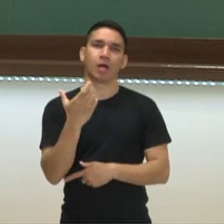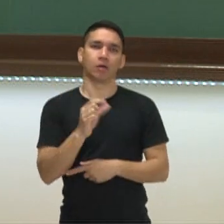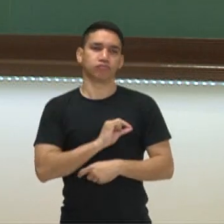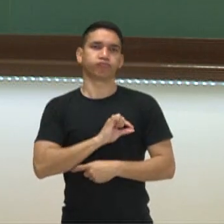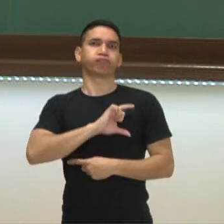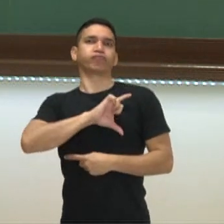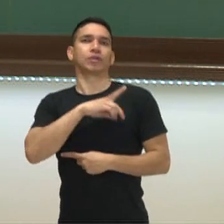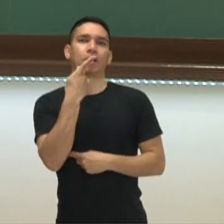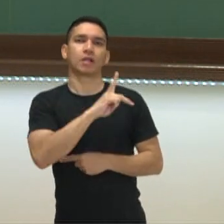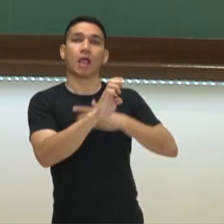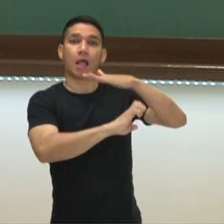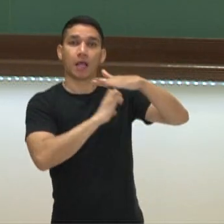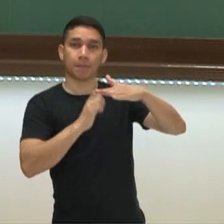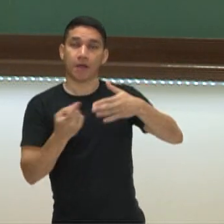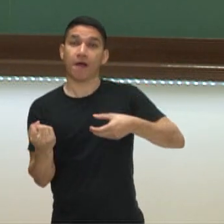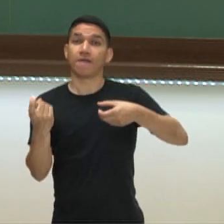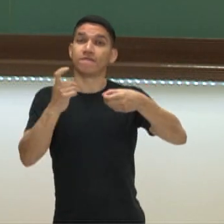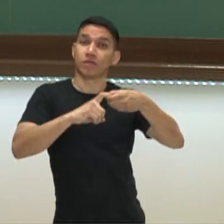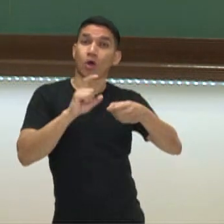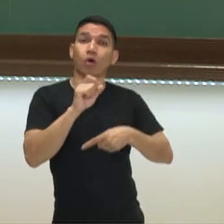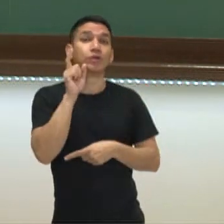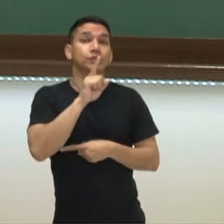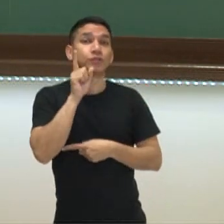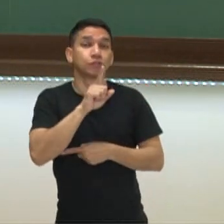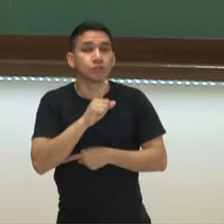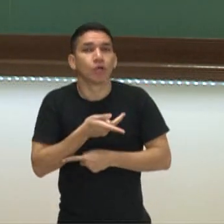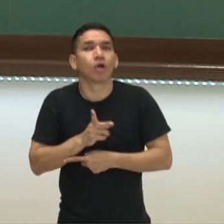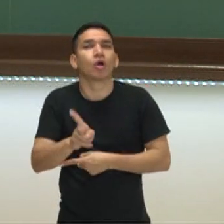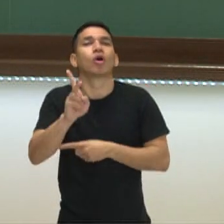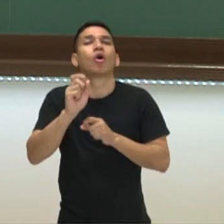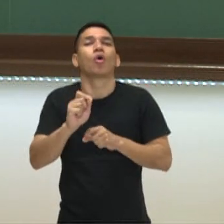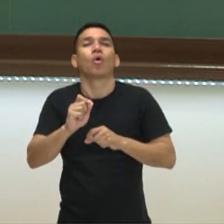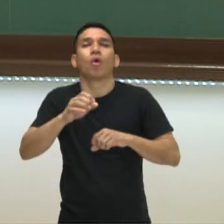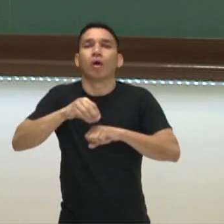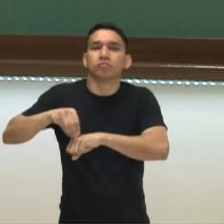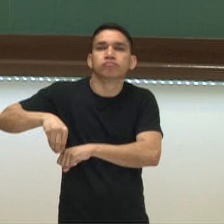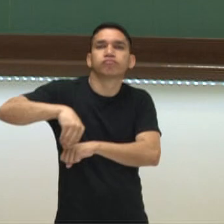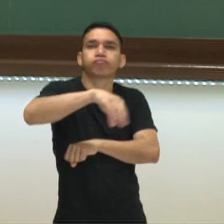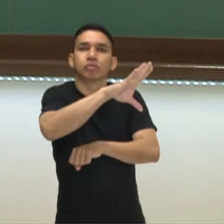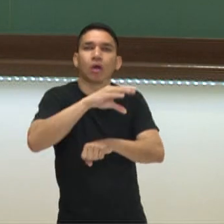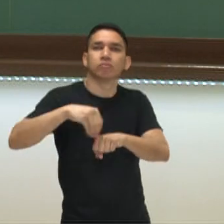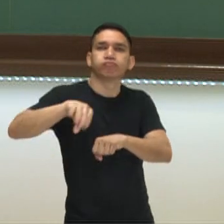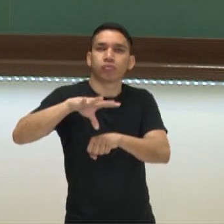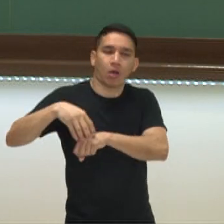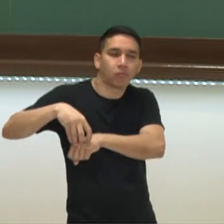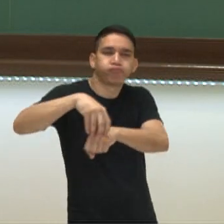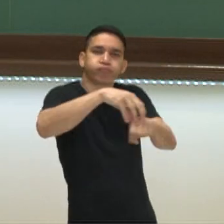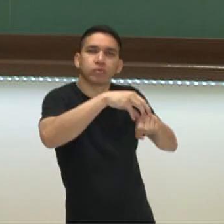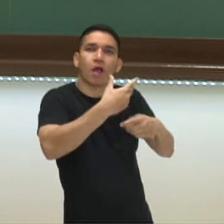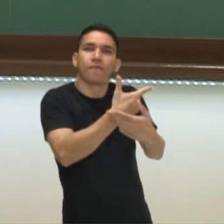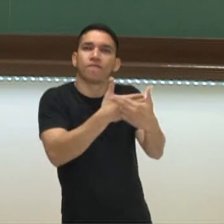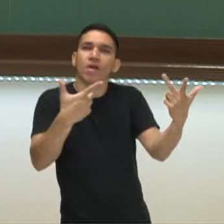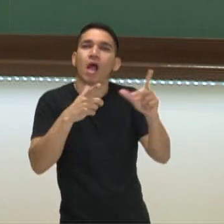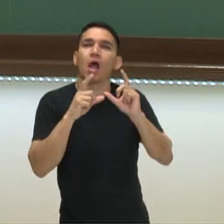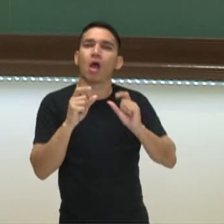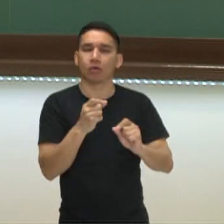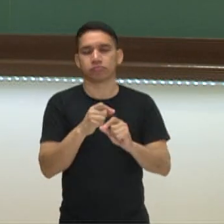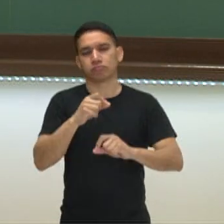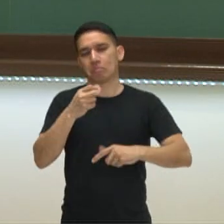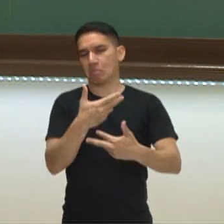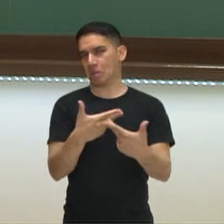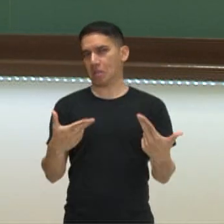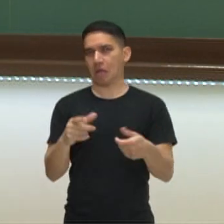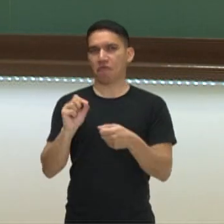e retornando para os Estados Unidos então para poder então abastecer o consumo dos Estados Unidos aí de vários produtos,